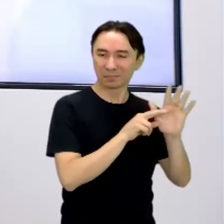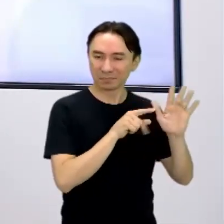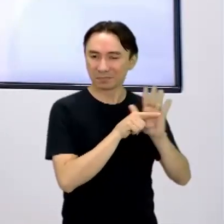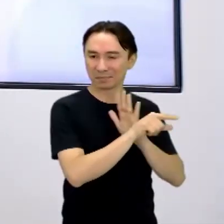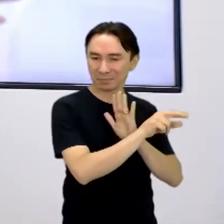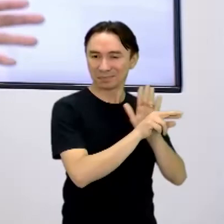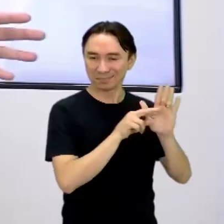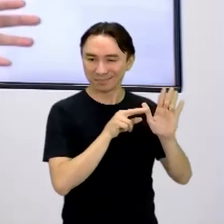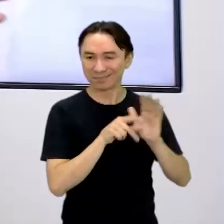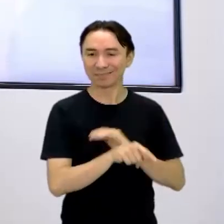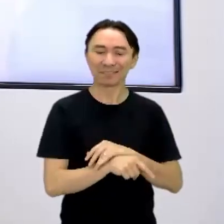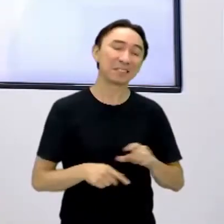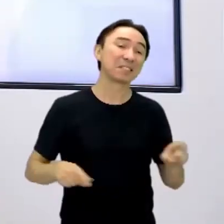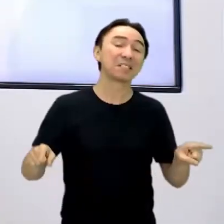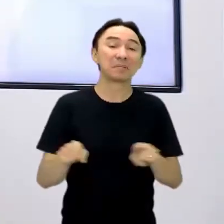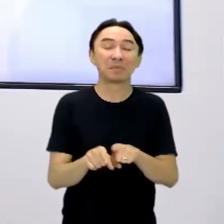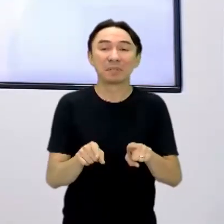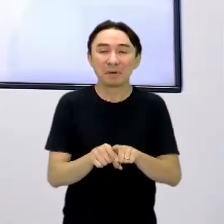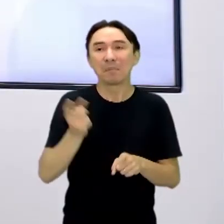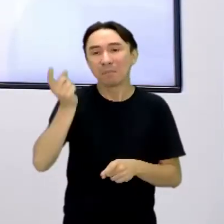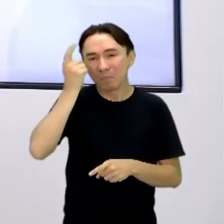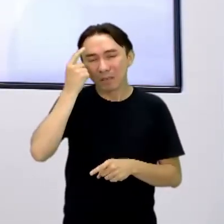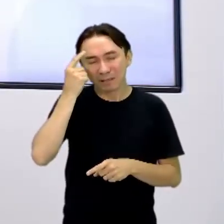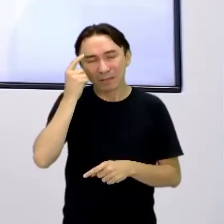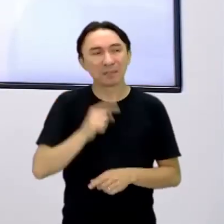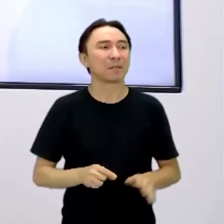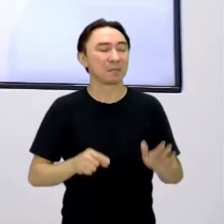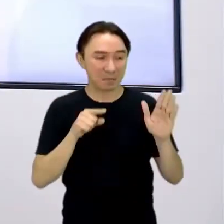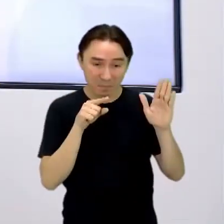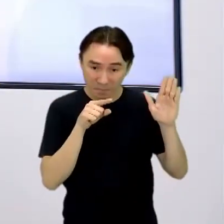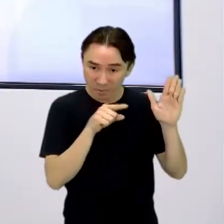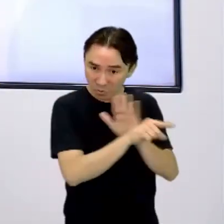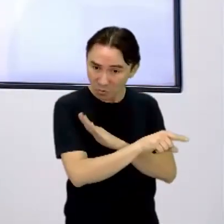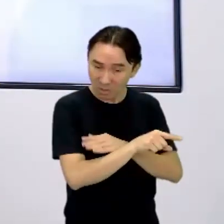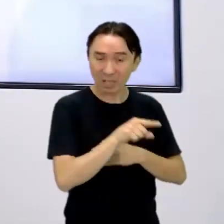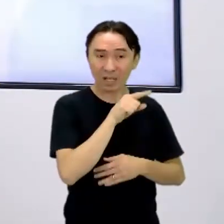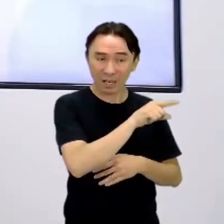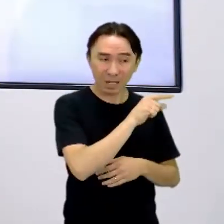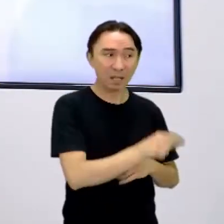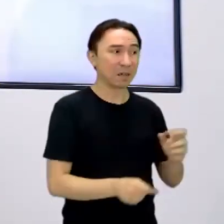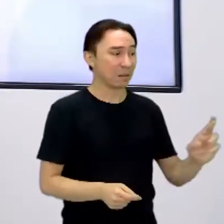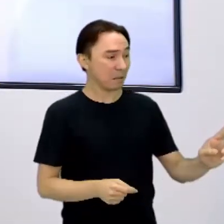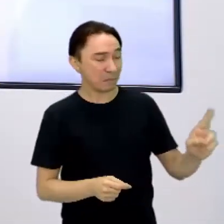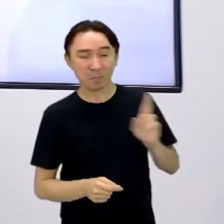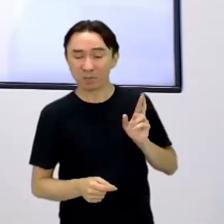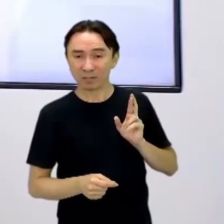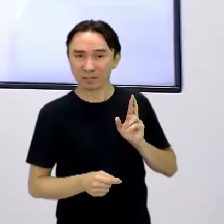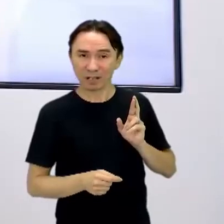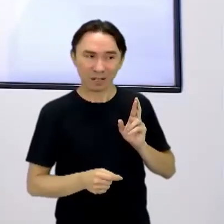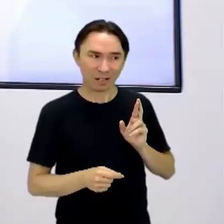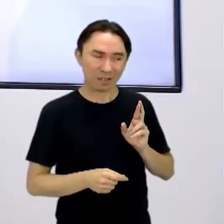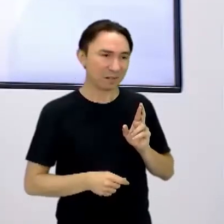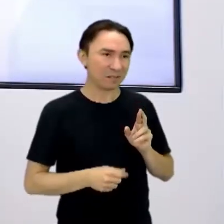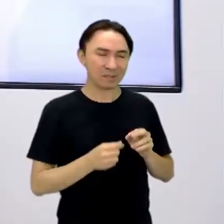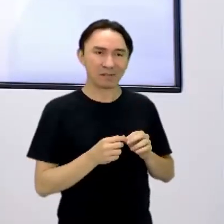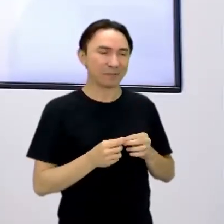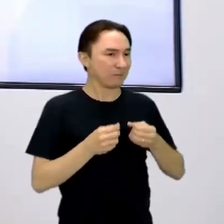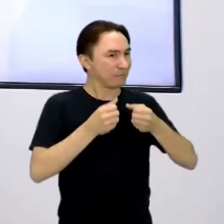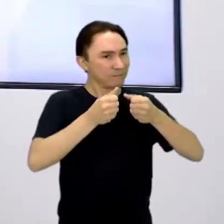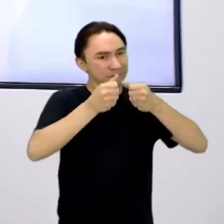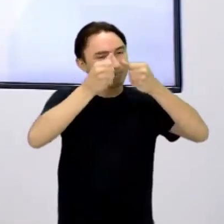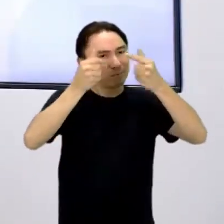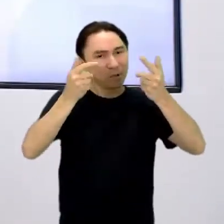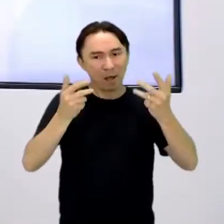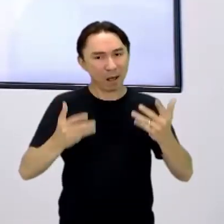perguntas abertas. O que são perguntas abertas? Aquelas que a pessoa tem que responder aí de uma forma mais ampla. Não dá para ela